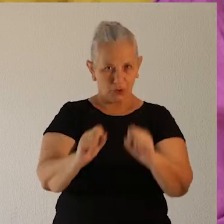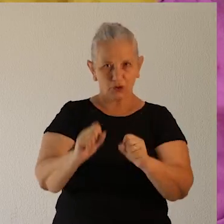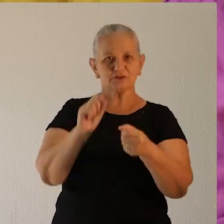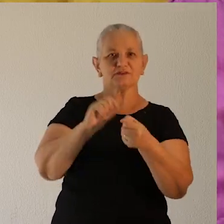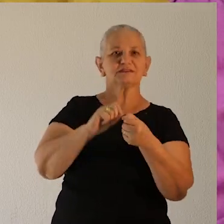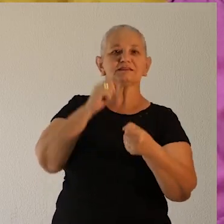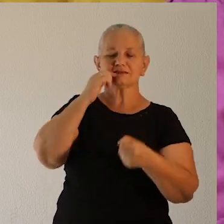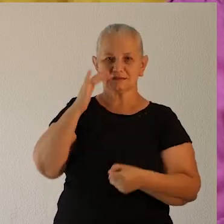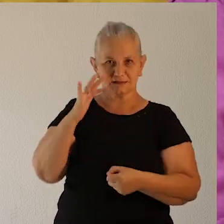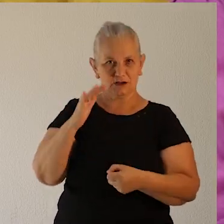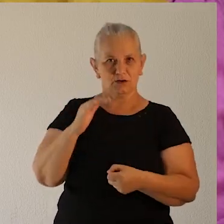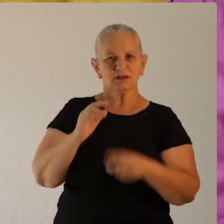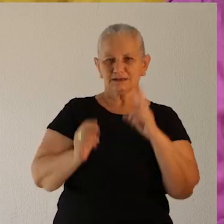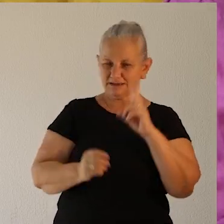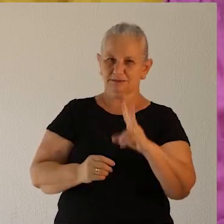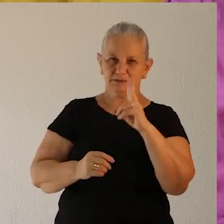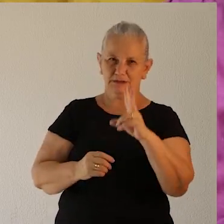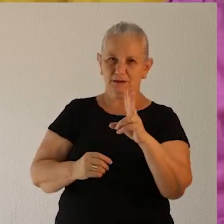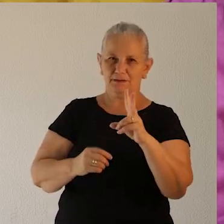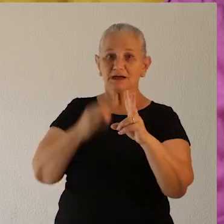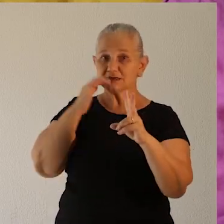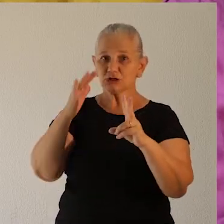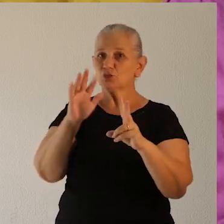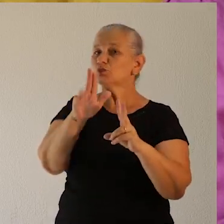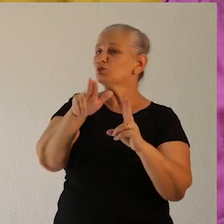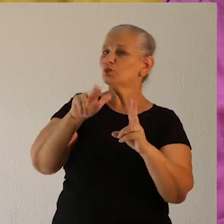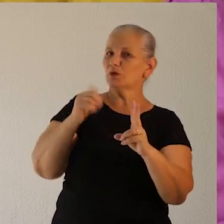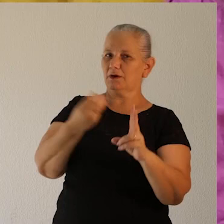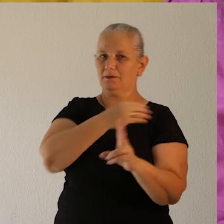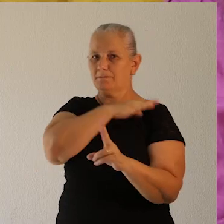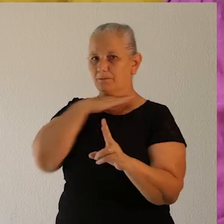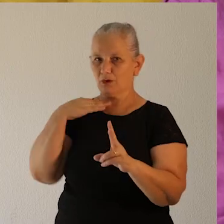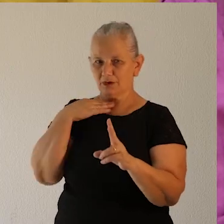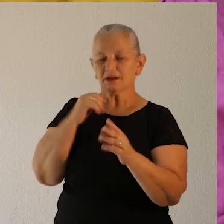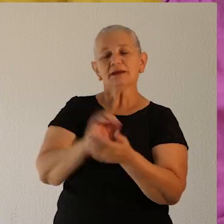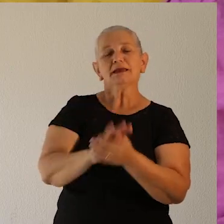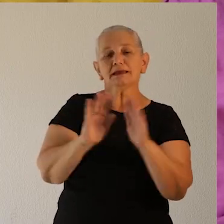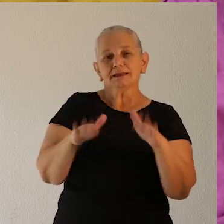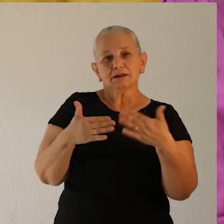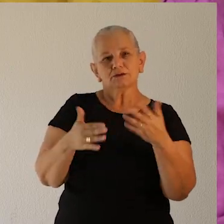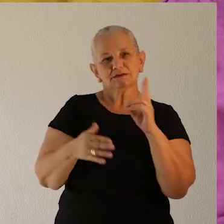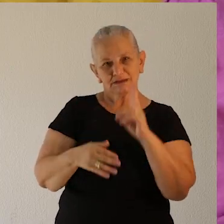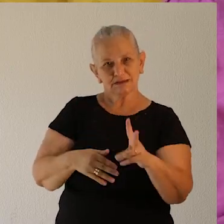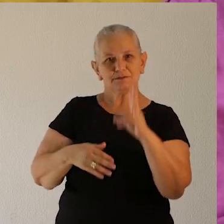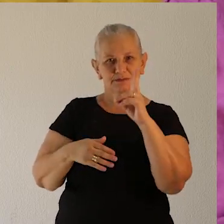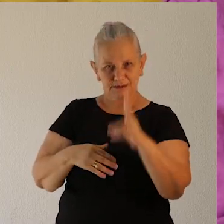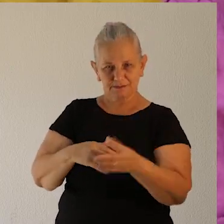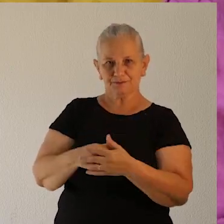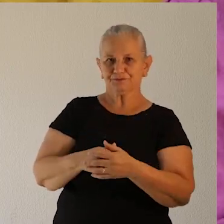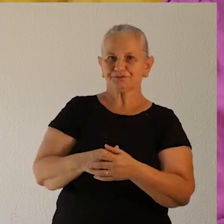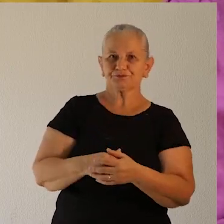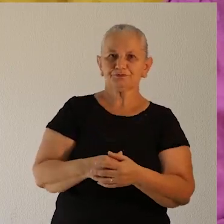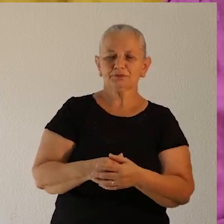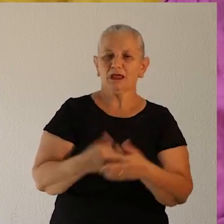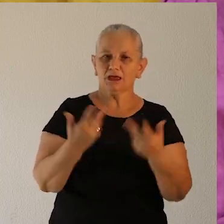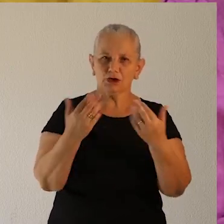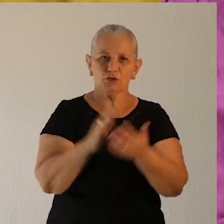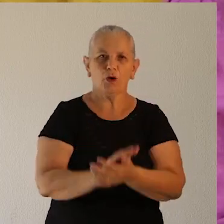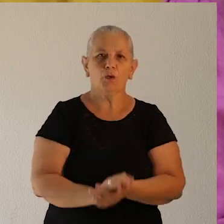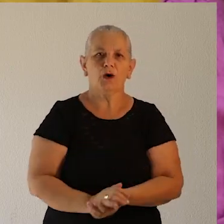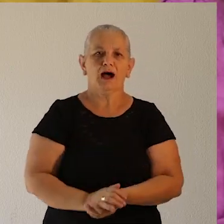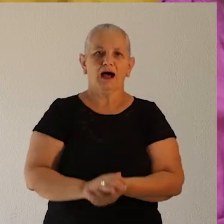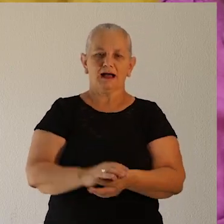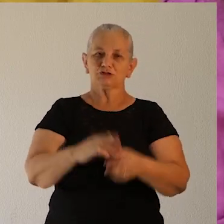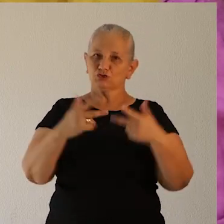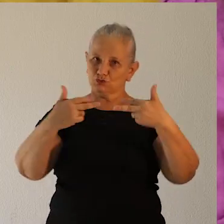sempre imortal as letras, as palavras, os textos, né? Então, ó, a magia faz contar histórias e ao